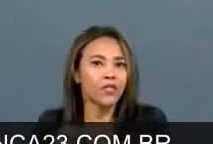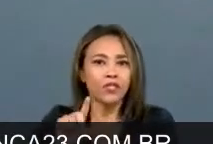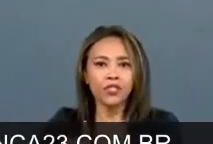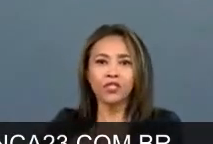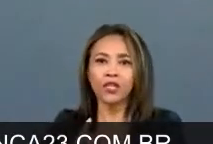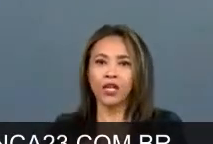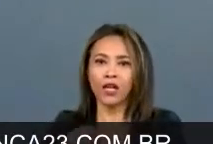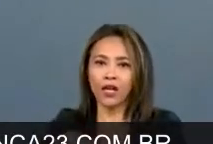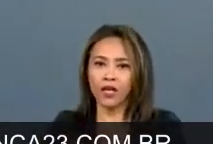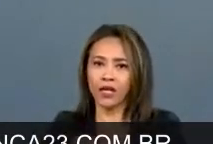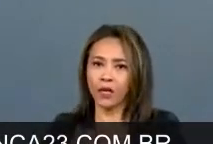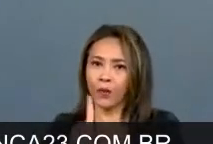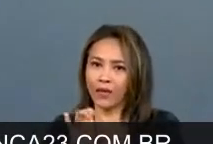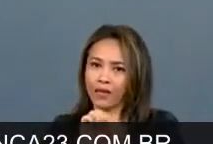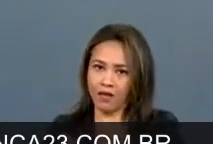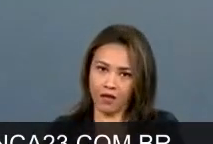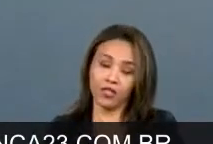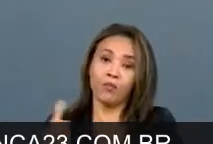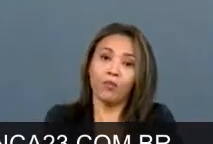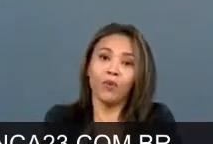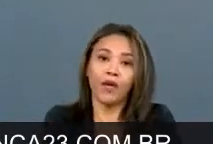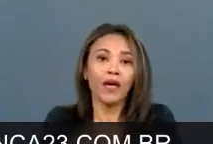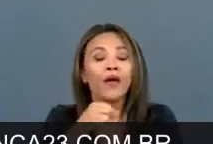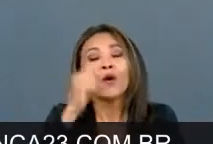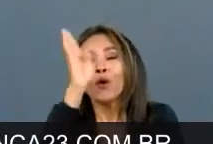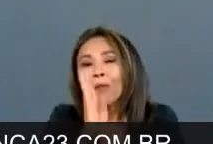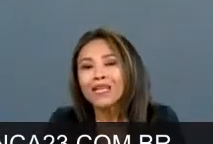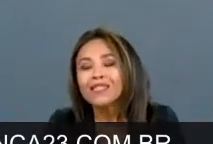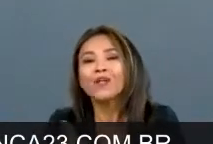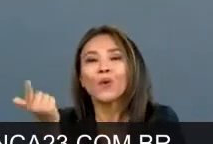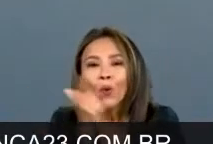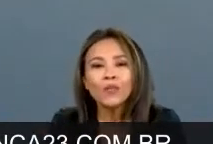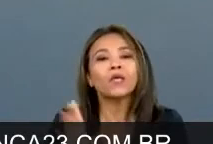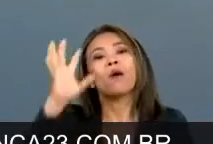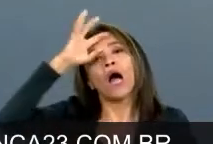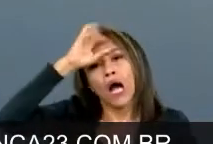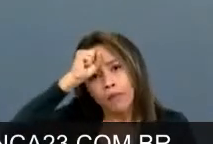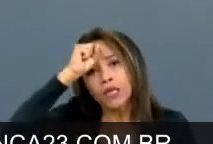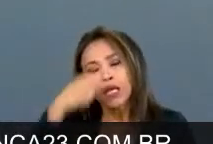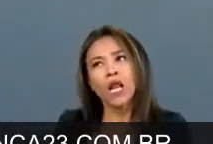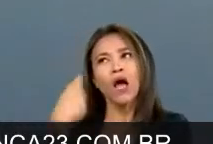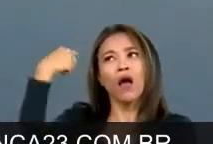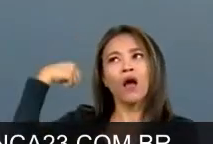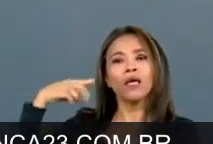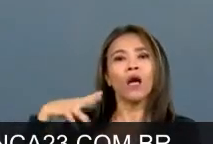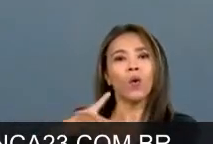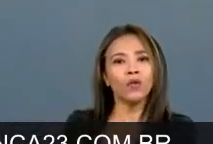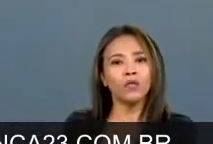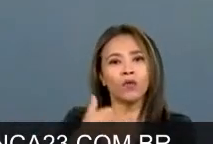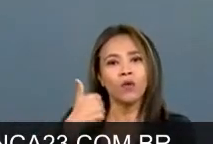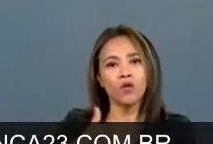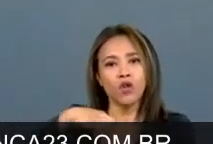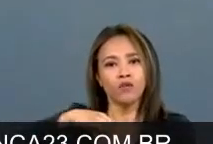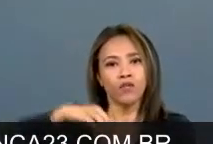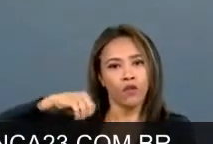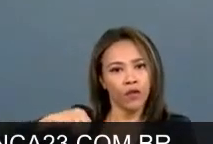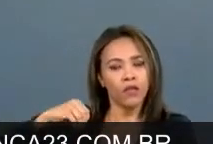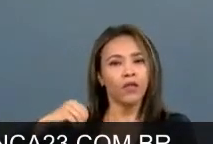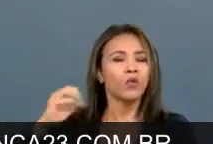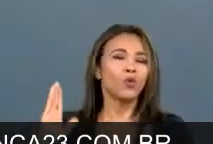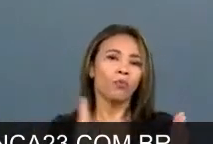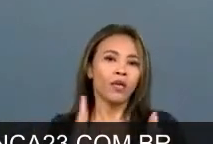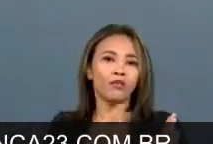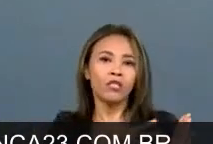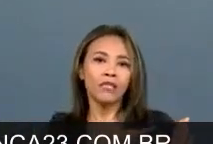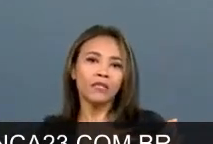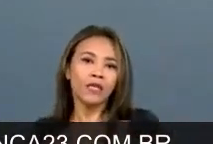Porque, em determinado sentido, o Brasil fez um dever de casa lá nos anos 90, quando, em um momento de transição para o